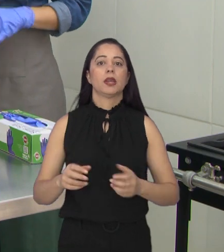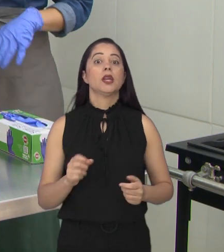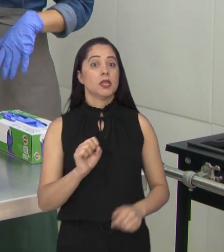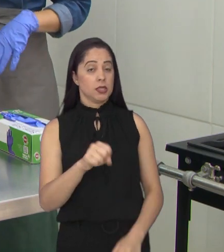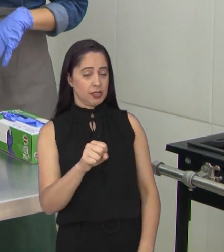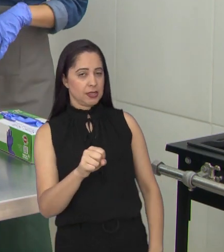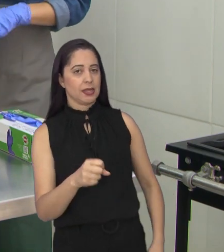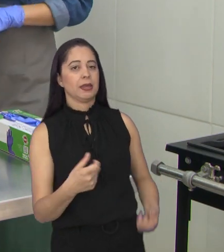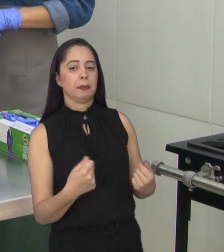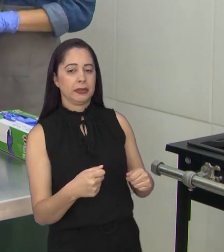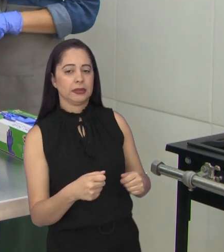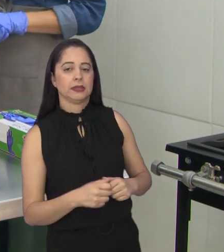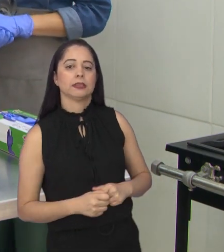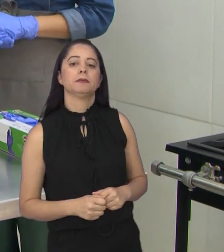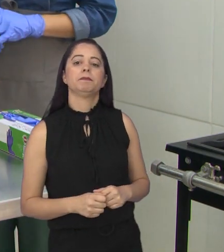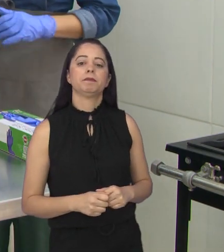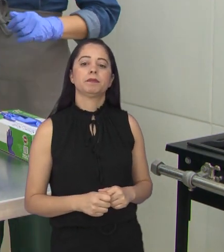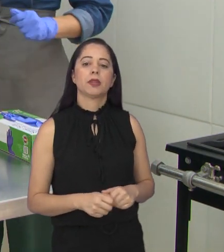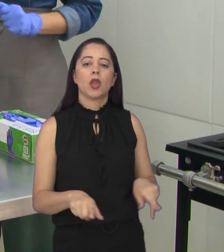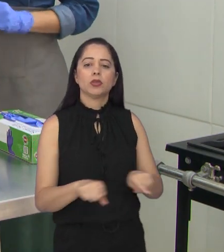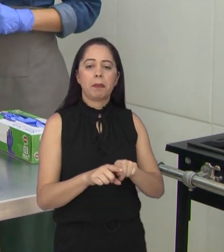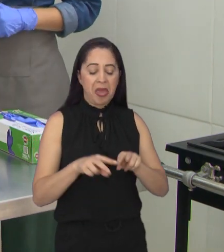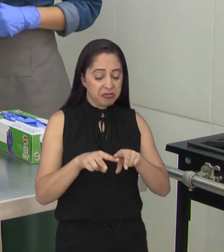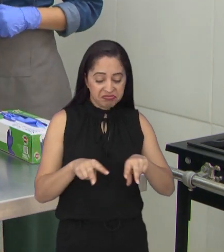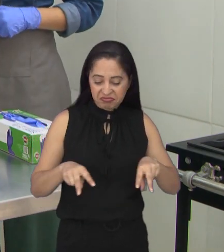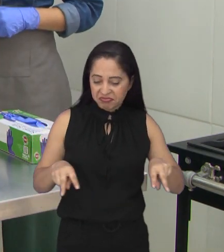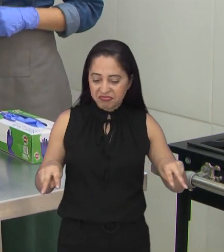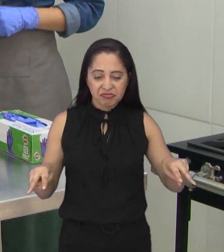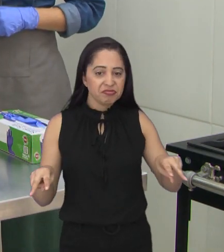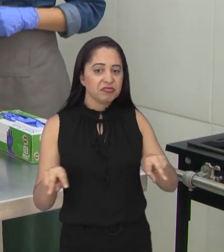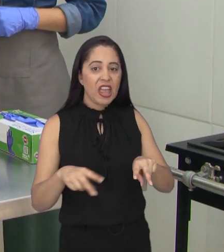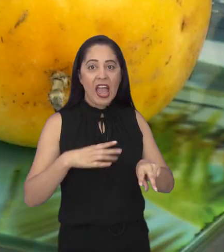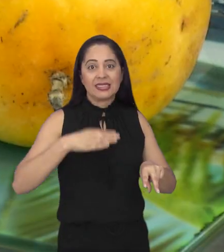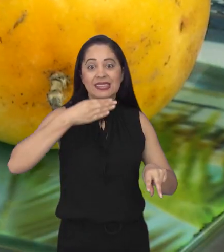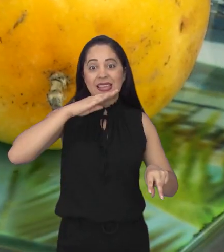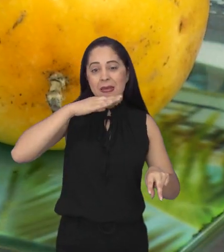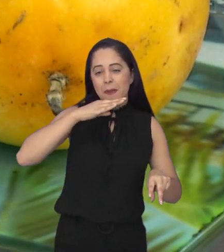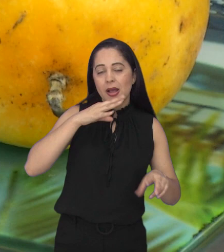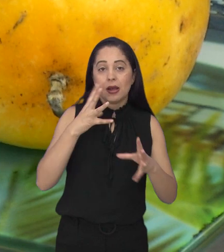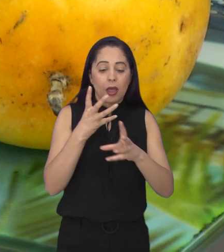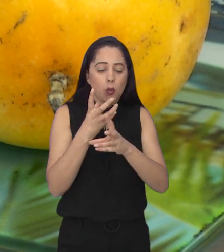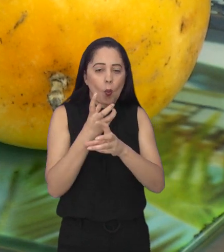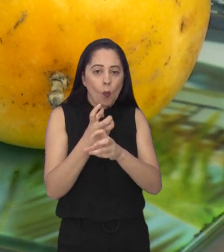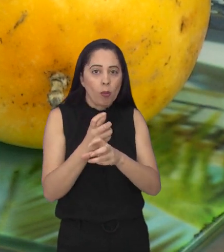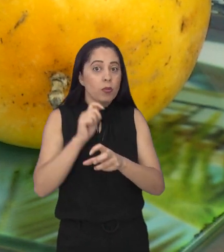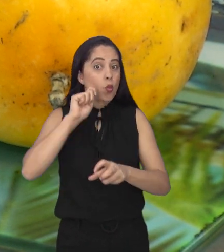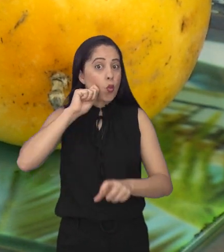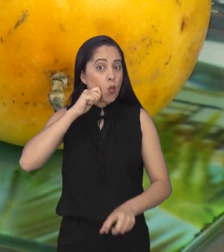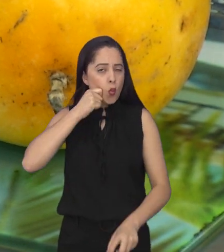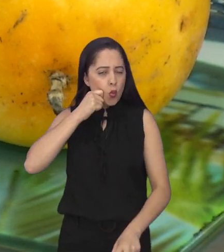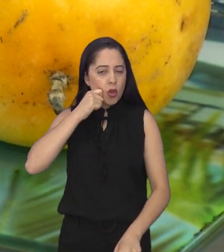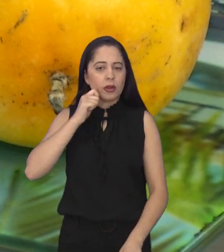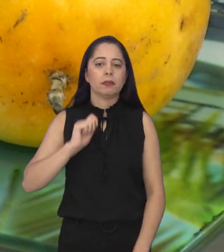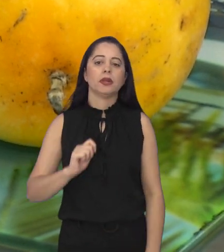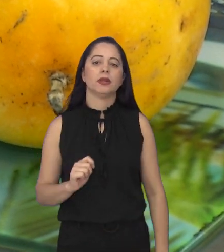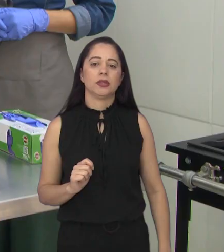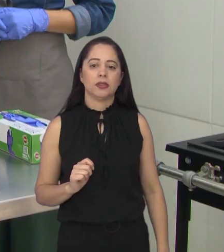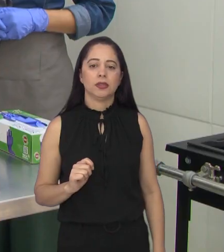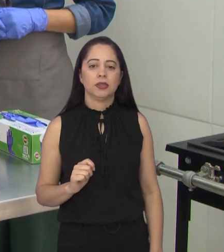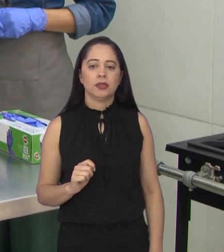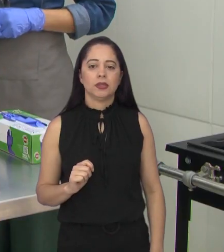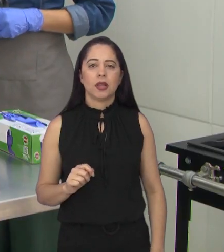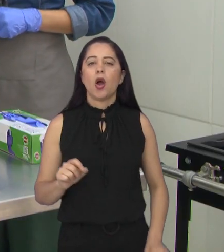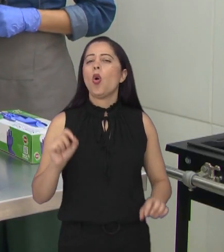Então, está esterilizado. Exato. E eu vejo aqui que a gente tá com manga, maracujá, limão.